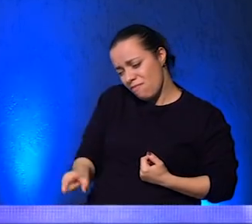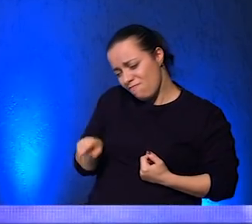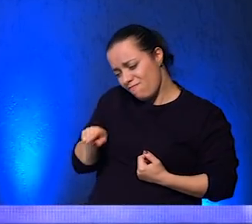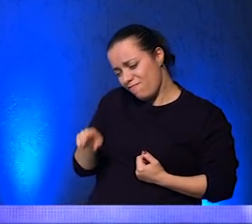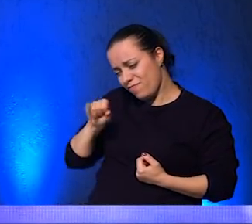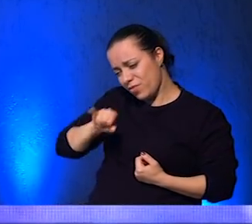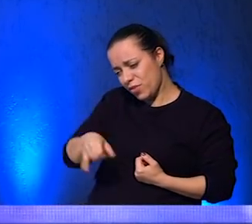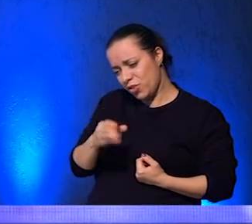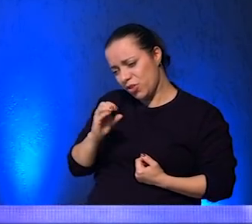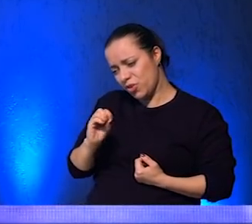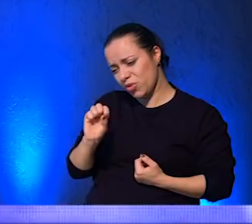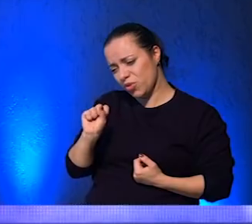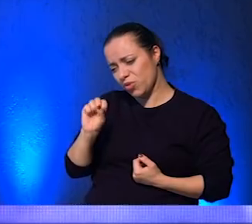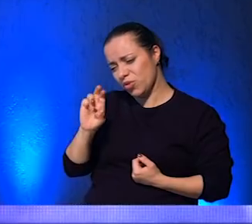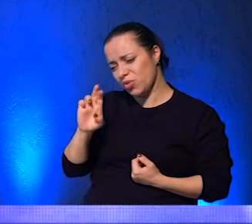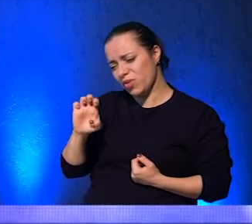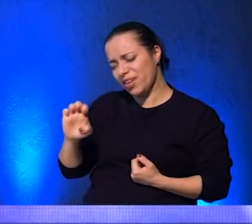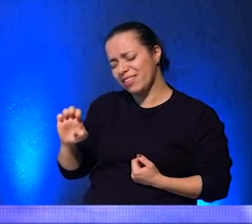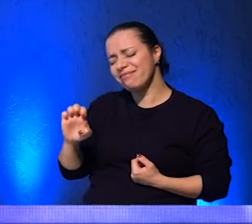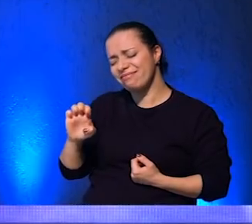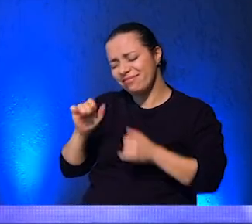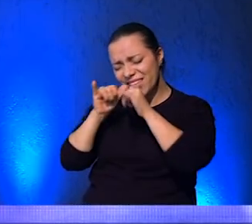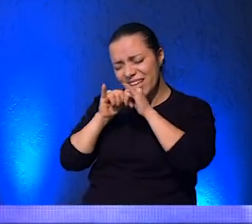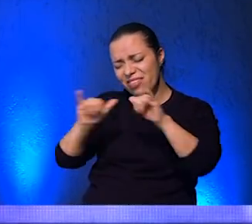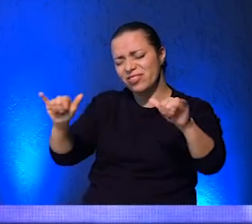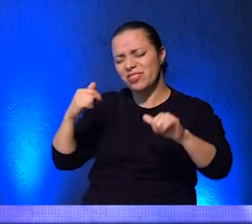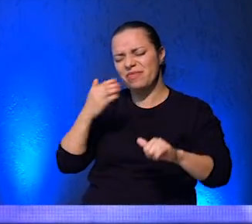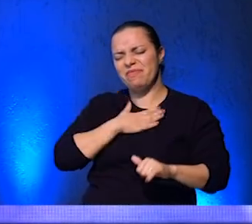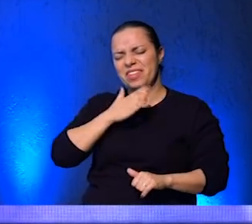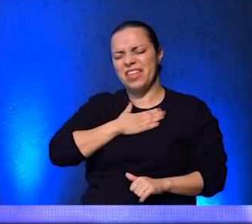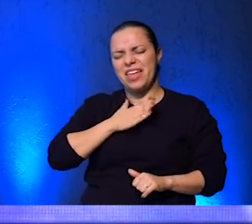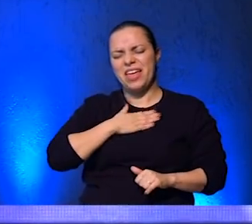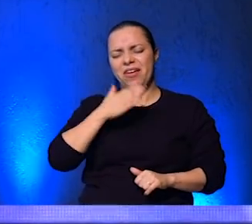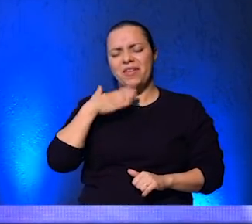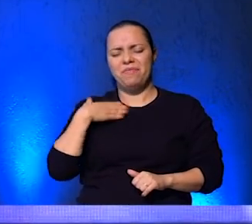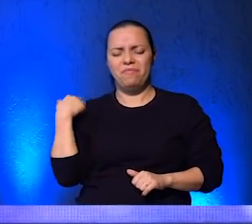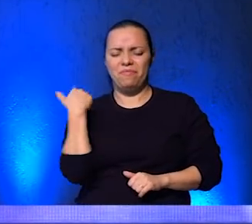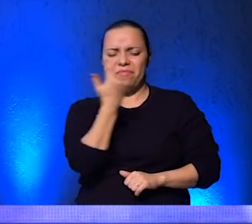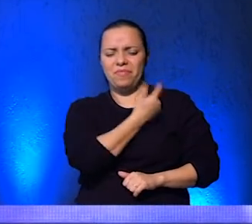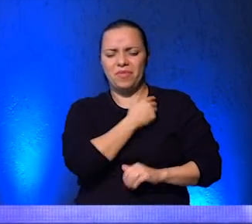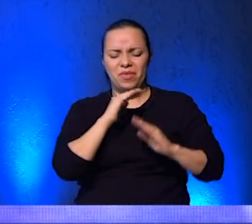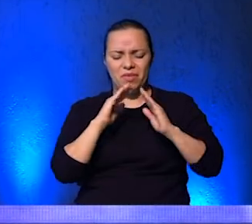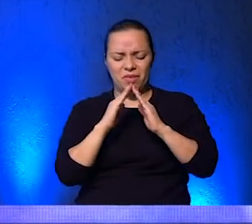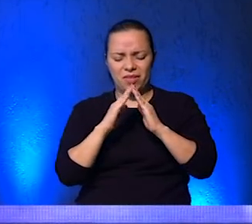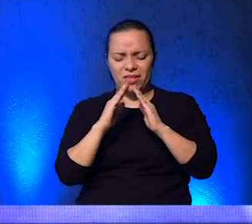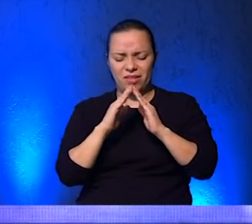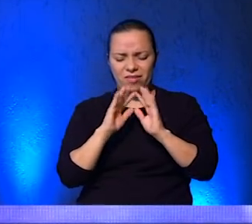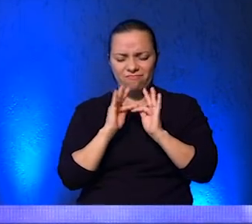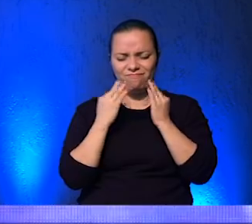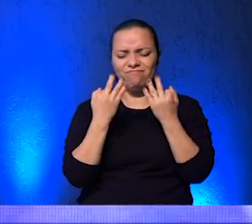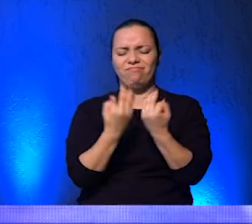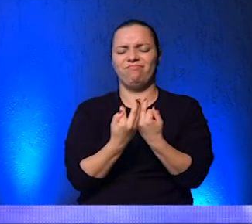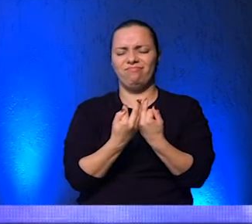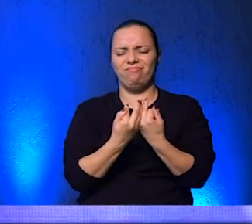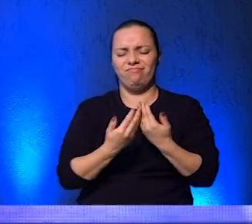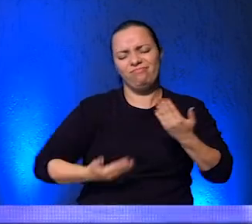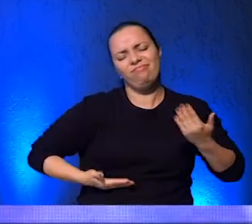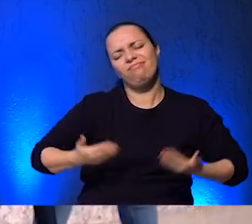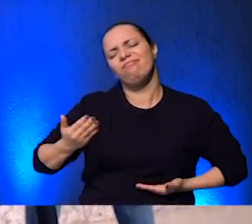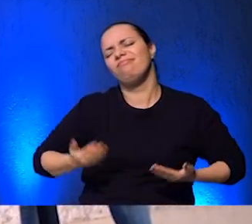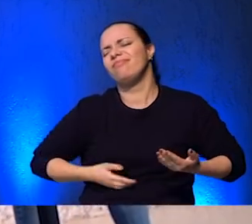serviremos ao senhor josué perseverou em seguir seguir o senhor e servir ao senhor e queremos